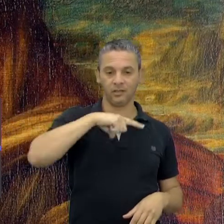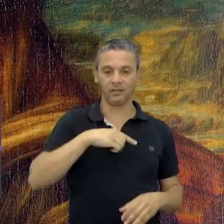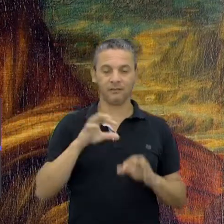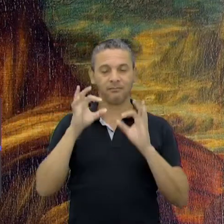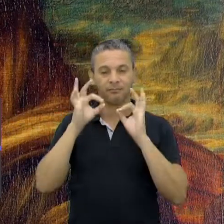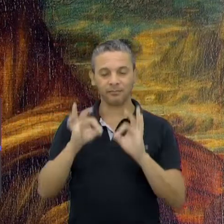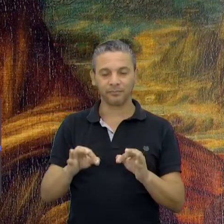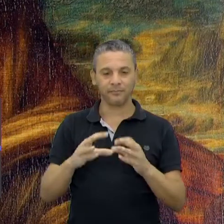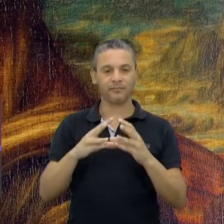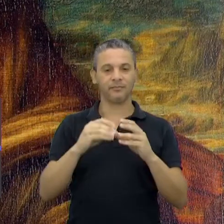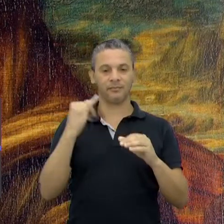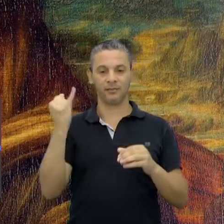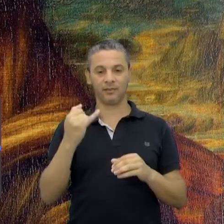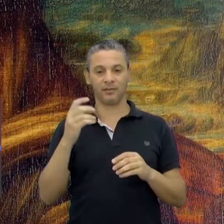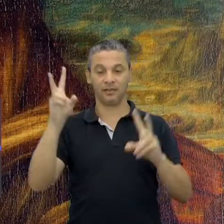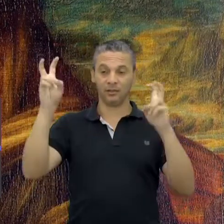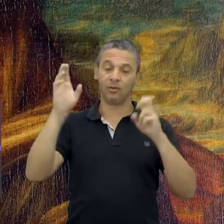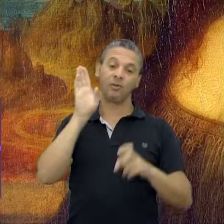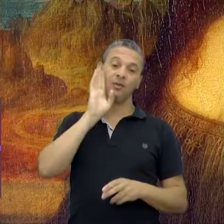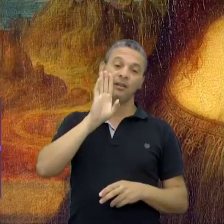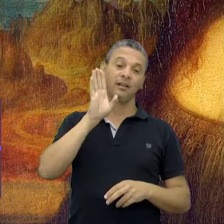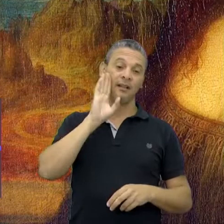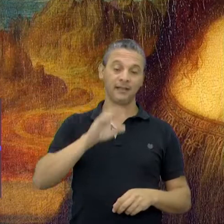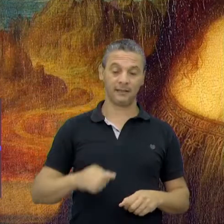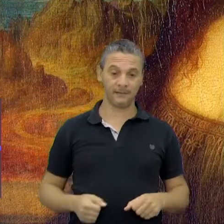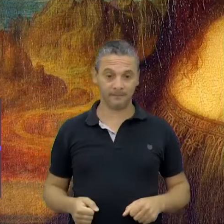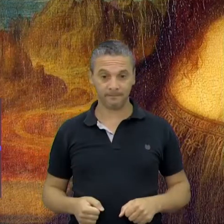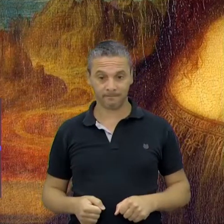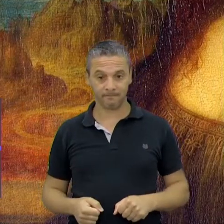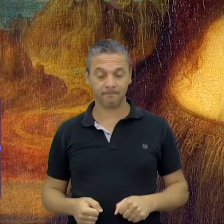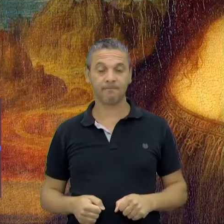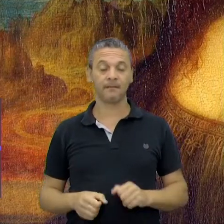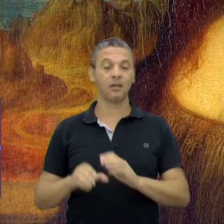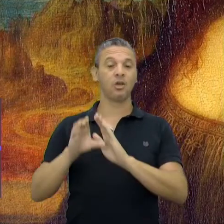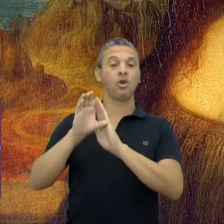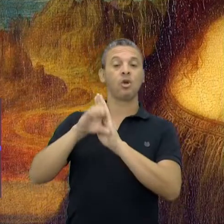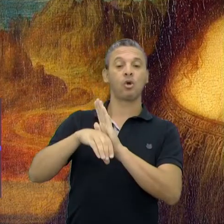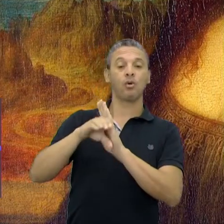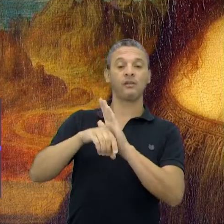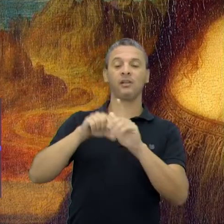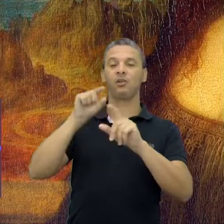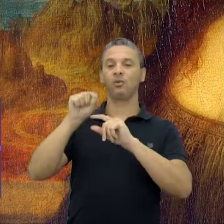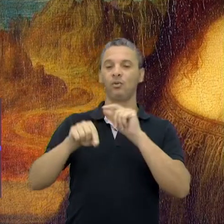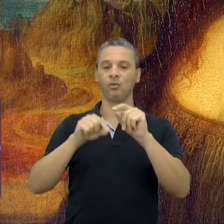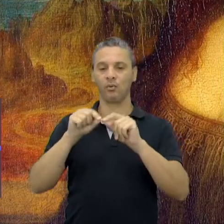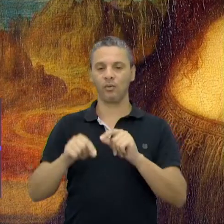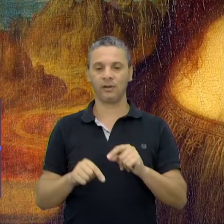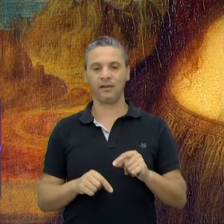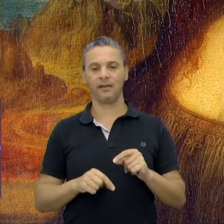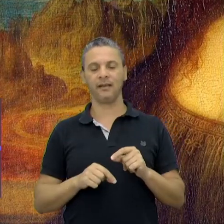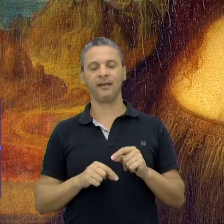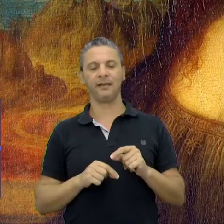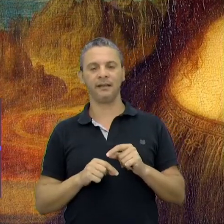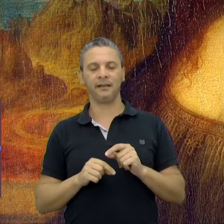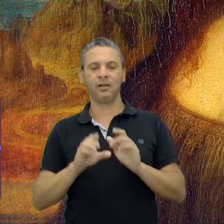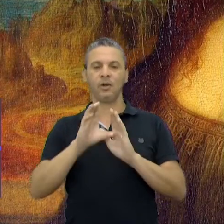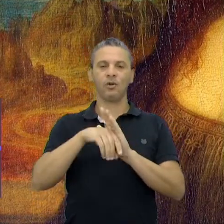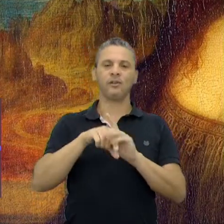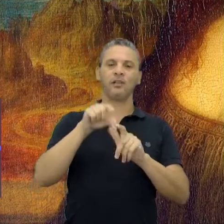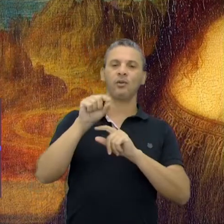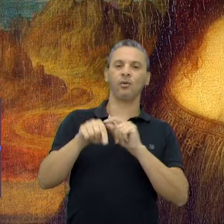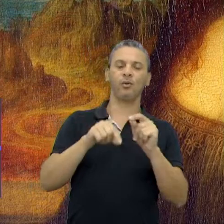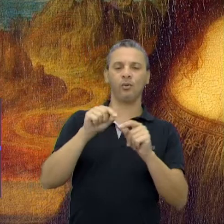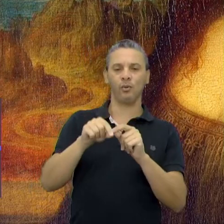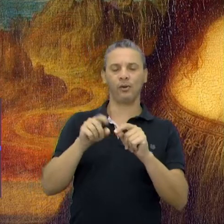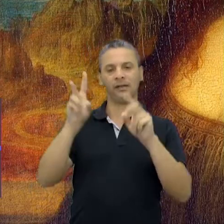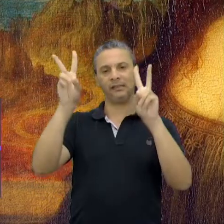secar esse assunto, que é um assunto muito bacana. Boa! E para conceituar, sempre nós temos um pequeno termo, aí, um conceito sobre o